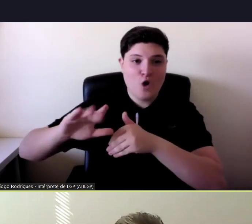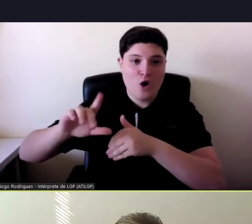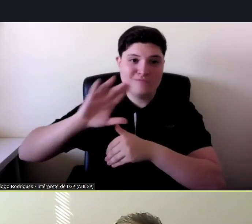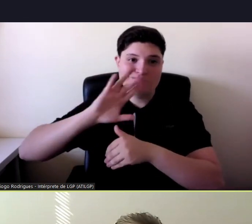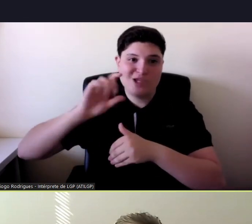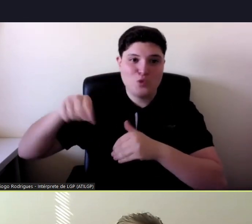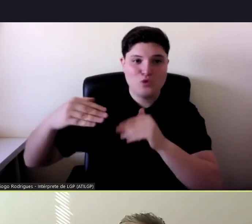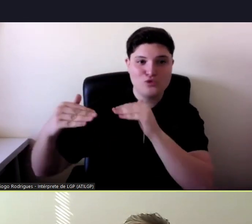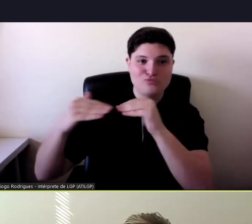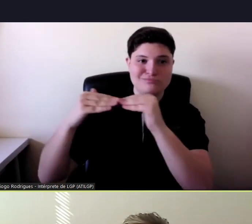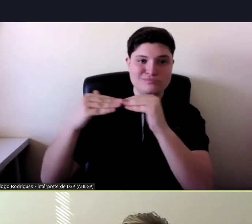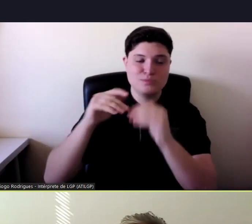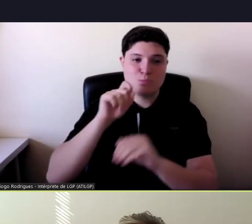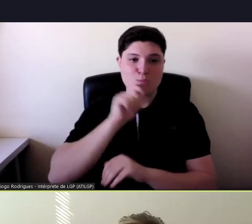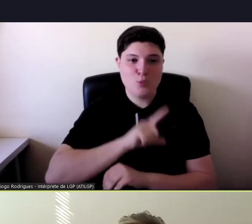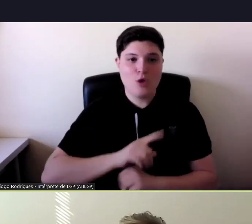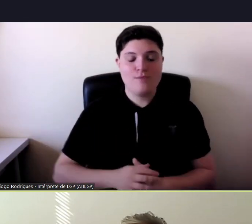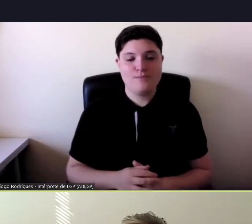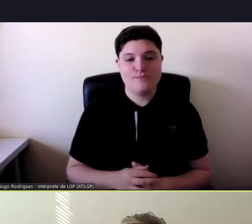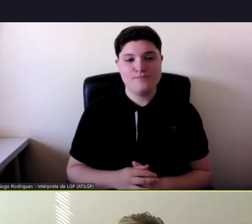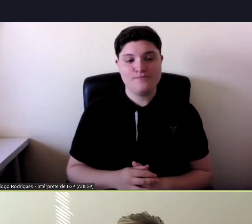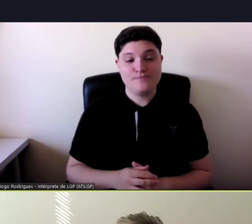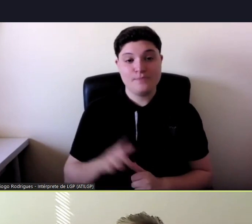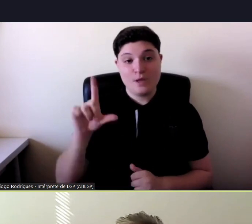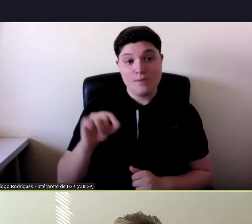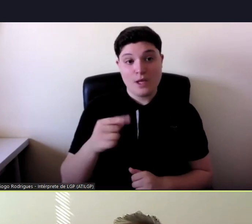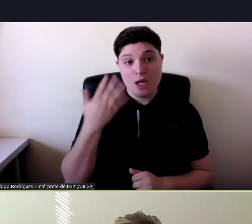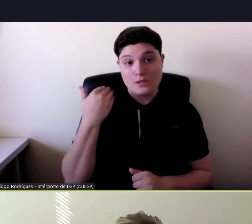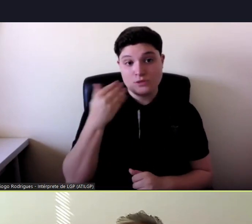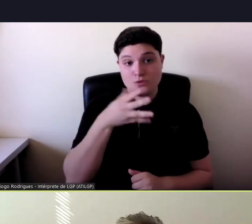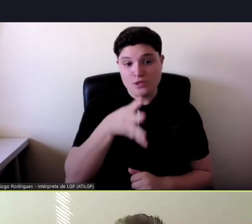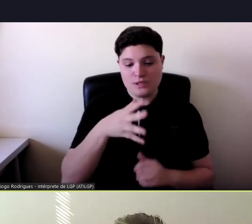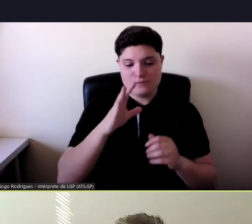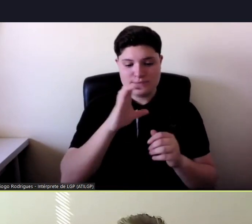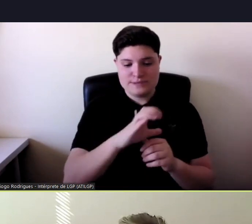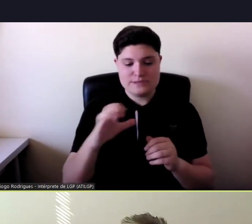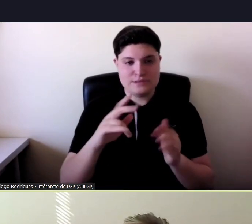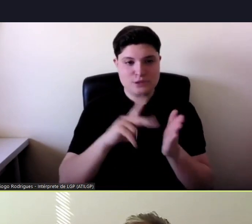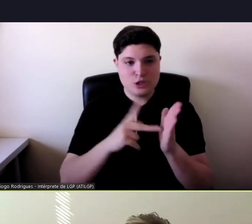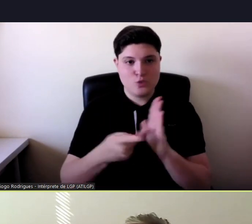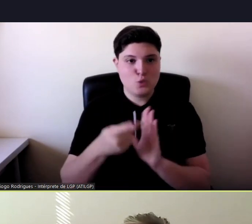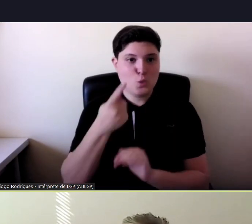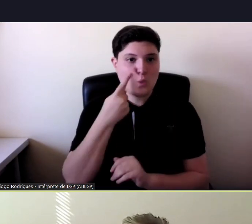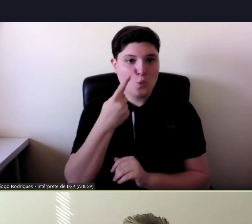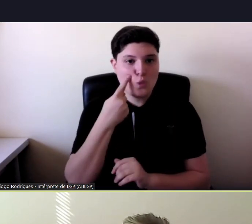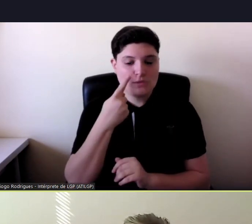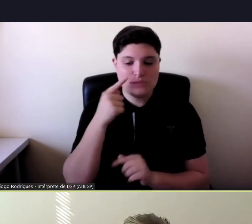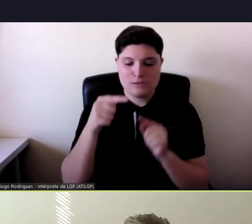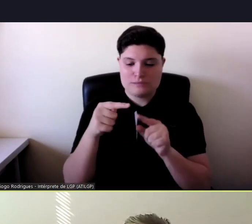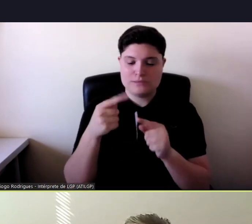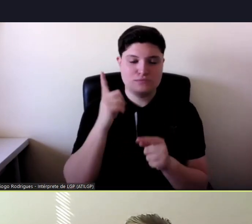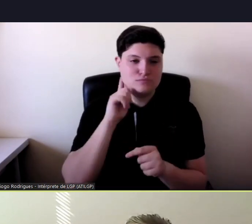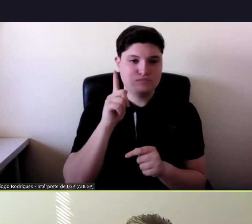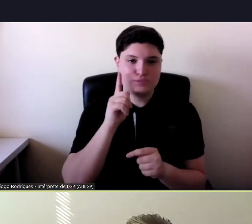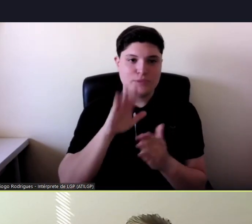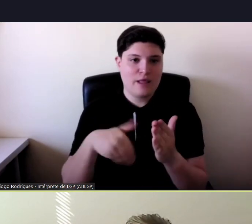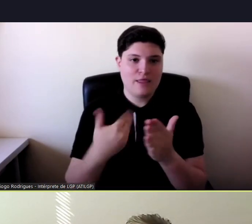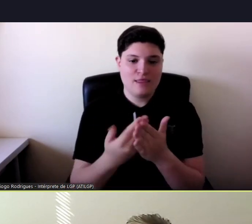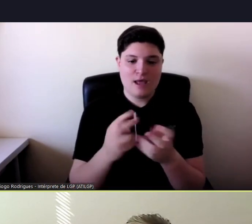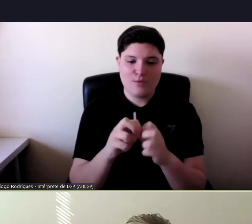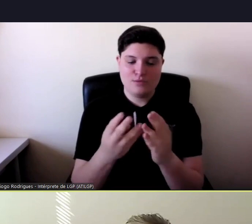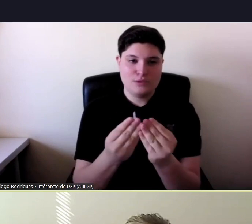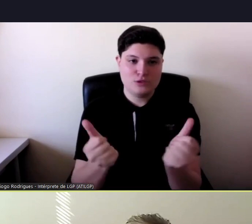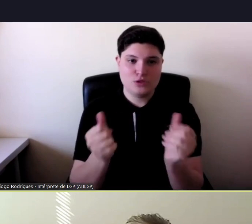internamente. Como referi, o conhecimento, a ciência e a tecnologia poderão dar uma grande resposta, mas